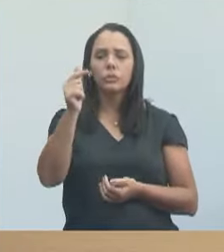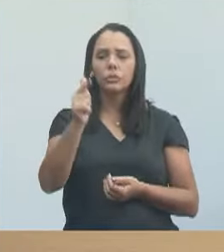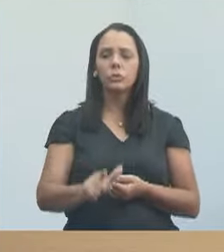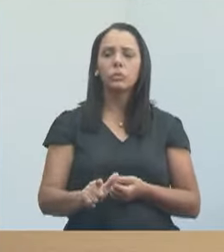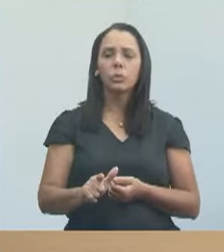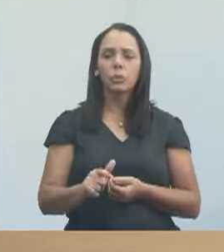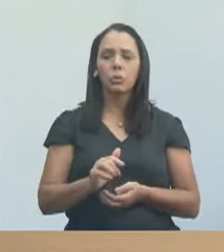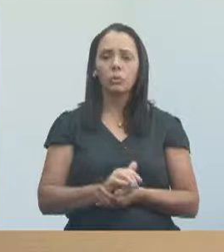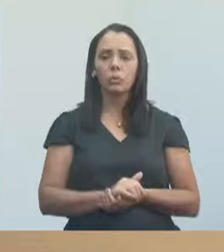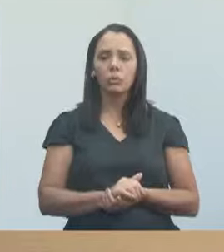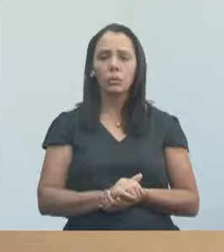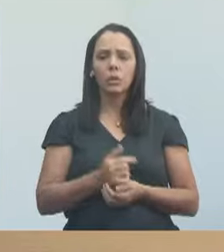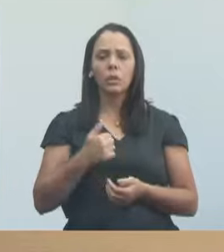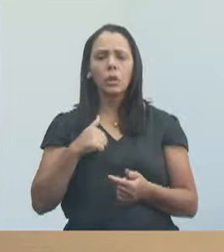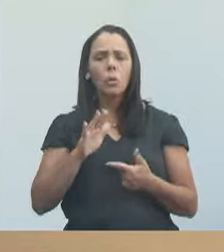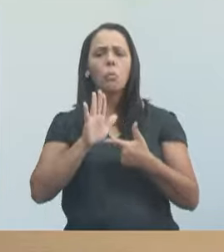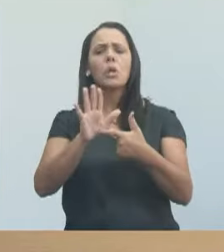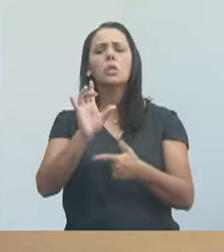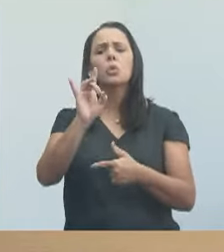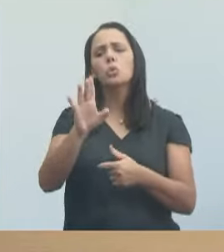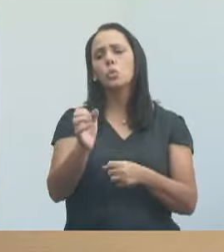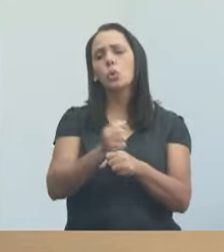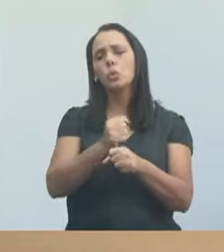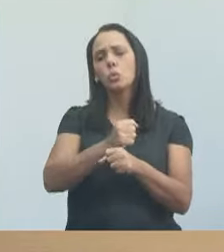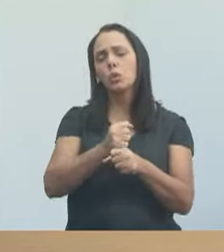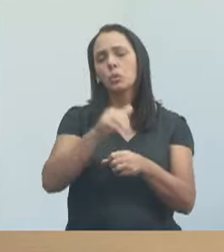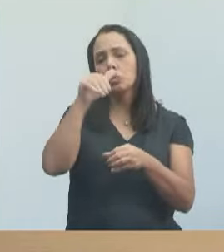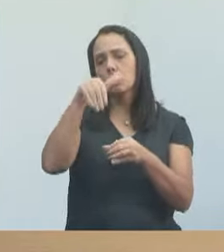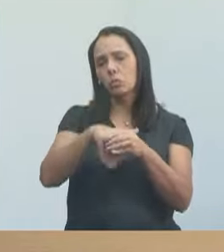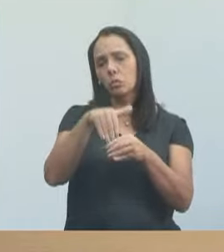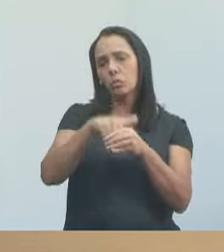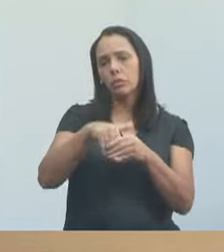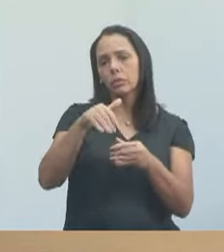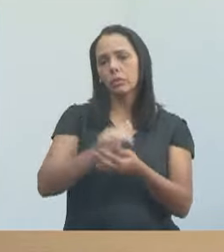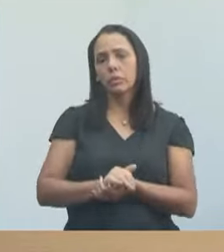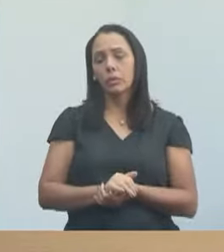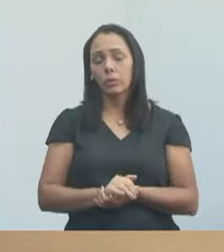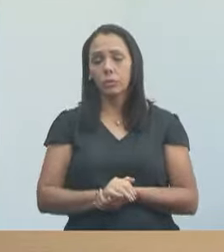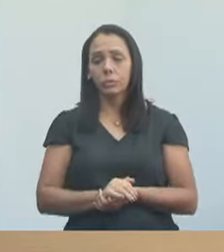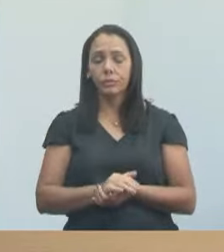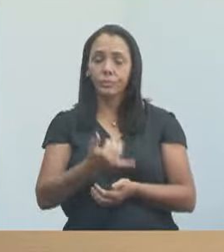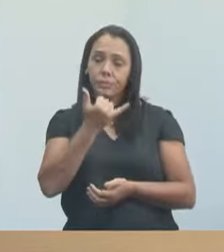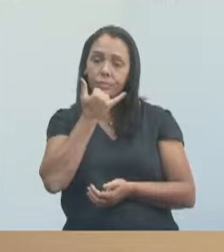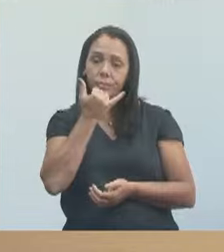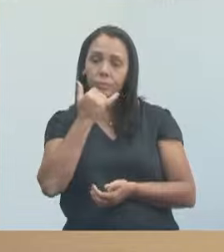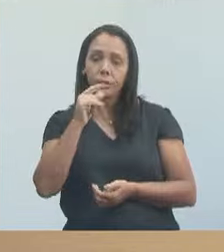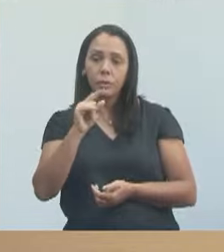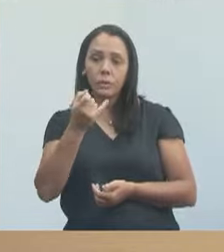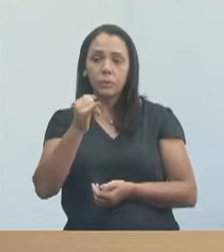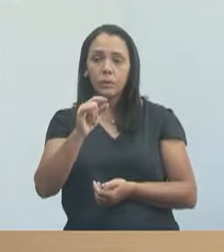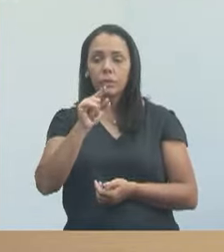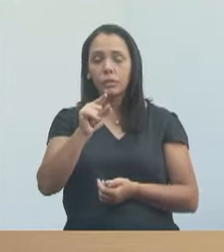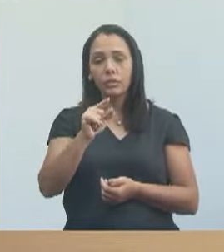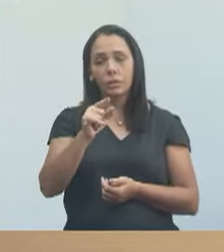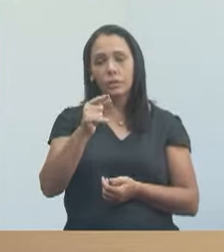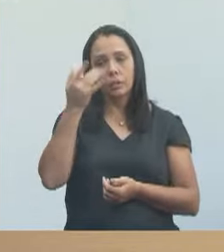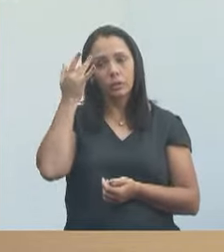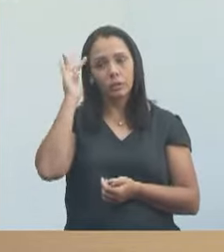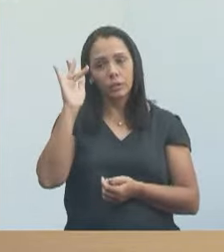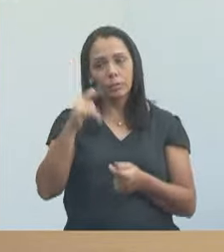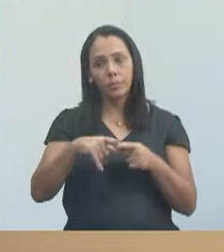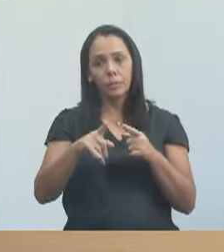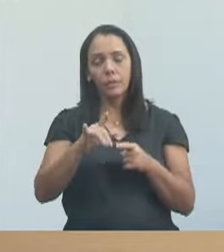que eu apareci no ano político. Eu queria dizer, gente, me desculpe para quem está em casa, que não tem que escutar essas coisas, parem de falar besteira, tá? E